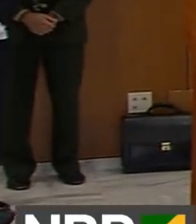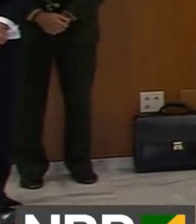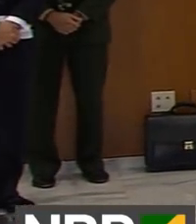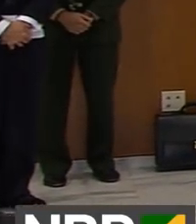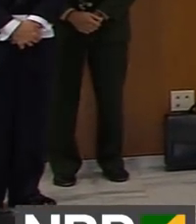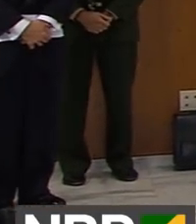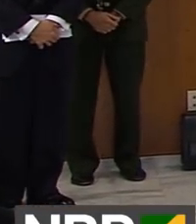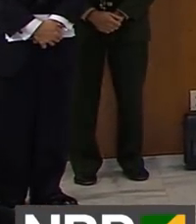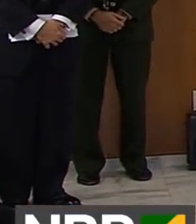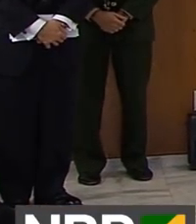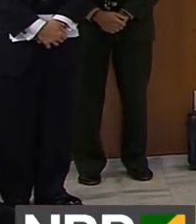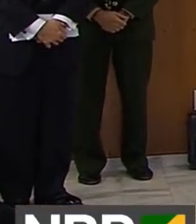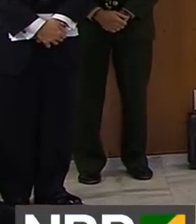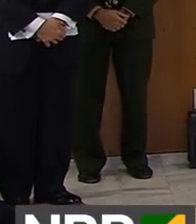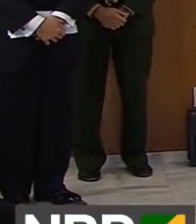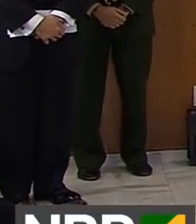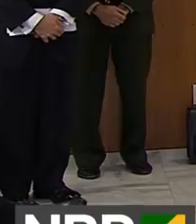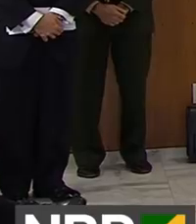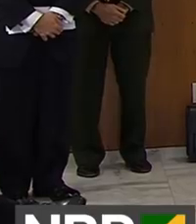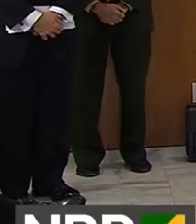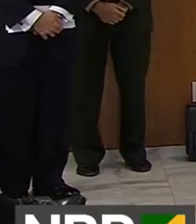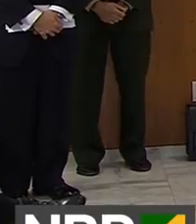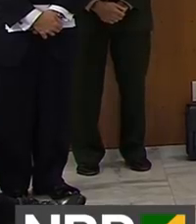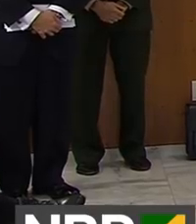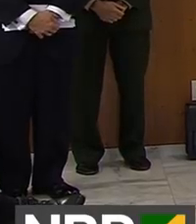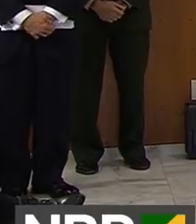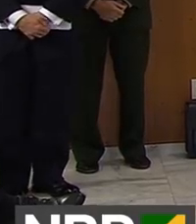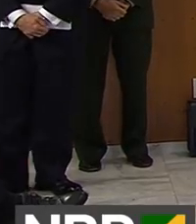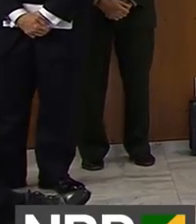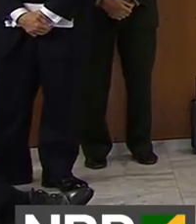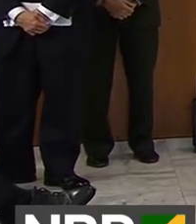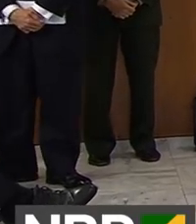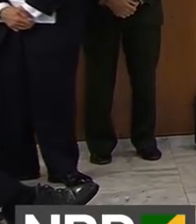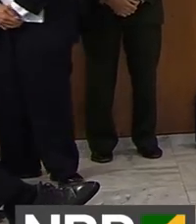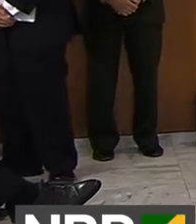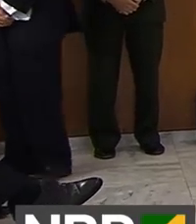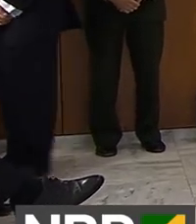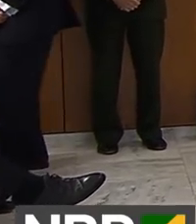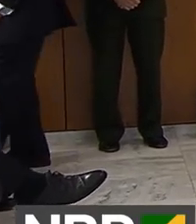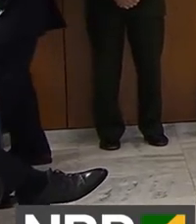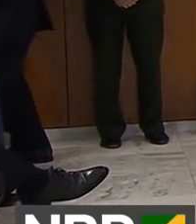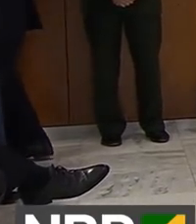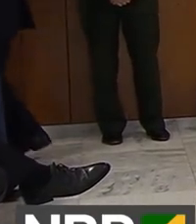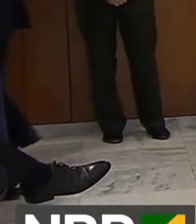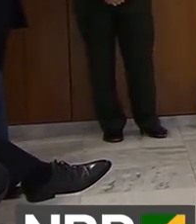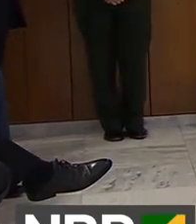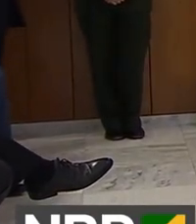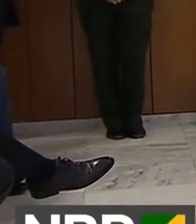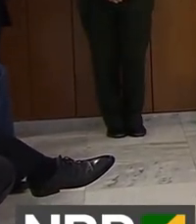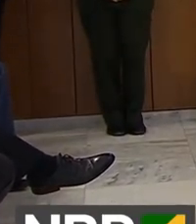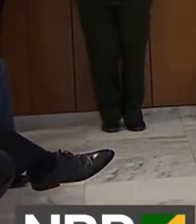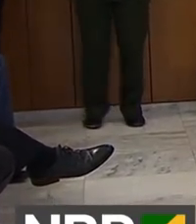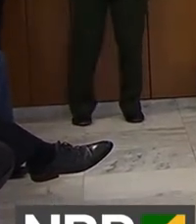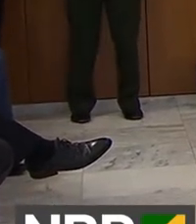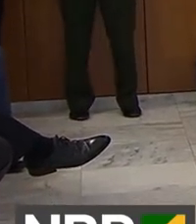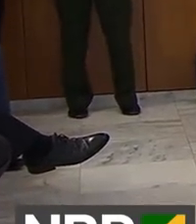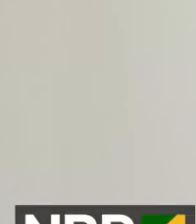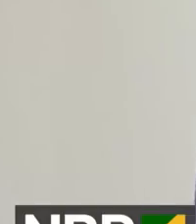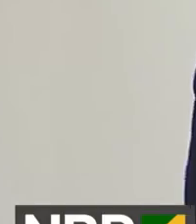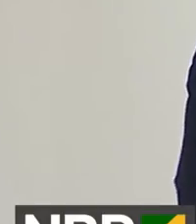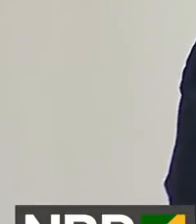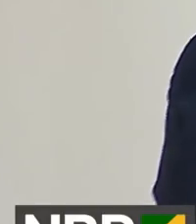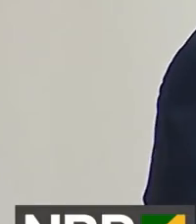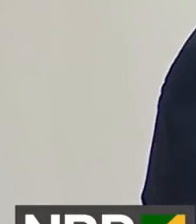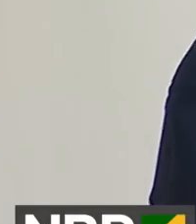excelentíssimo presidente michel temer ministros aqui presentes deputados senadores uma palavrinha muito rápida